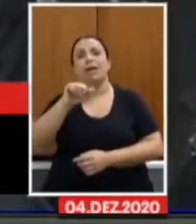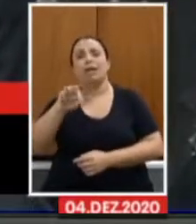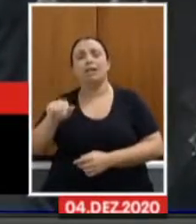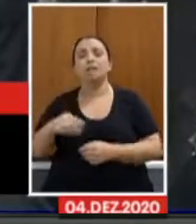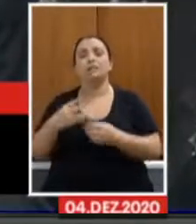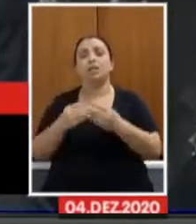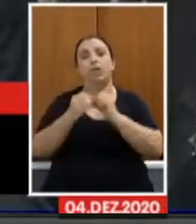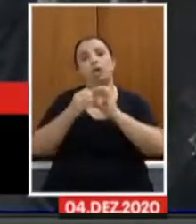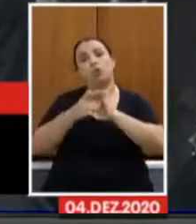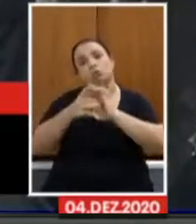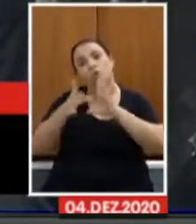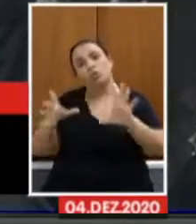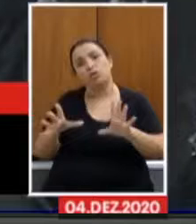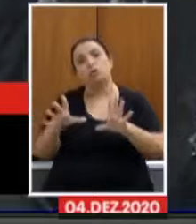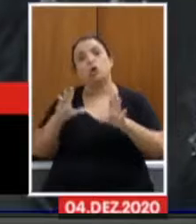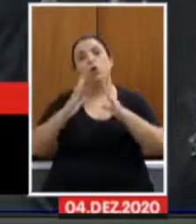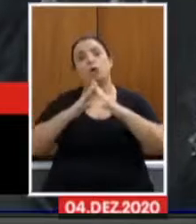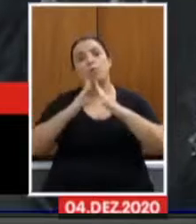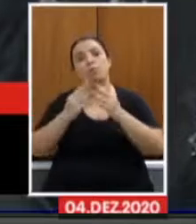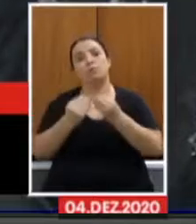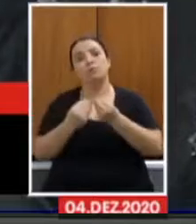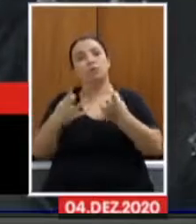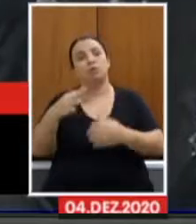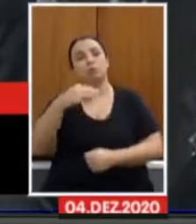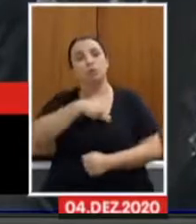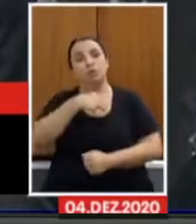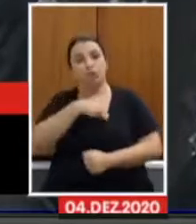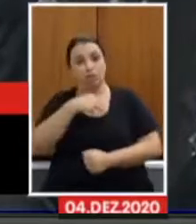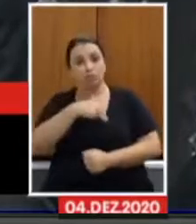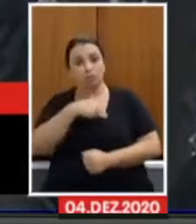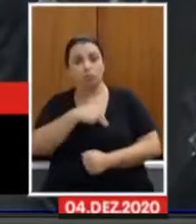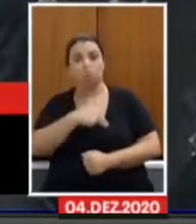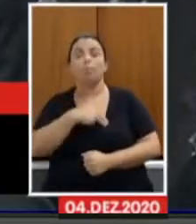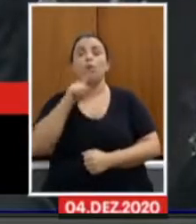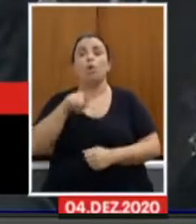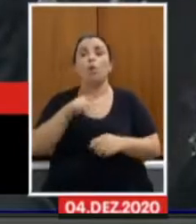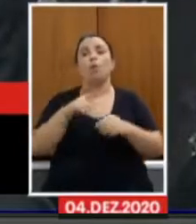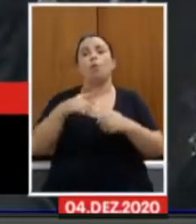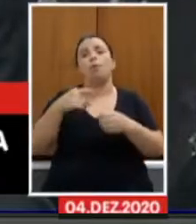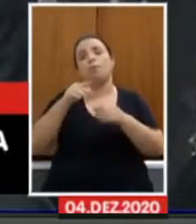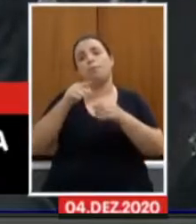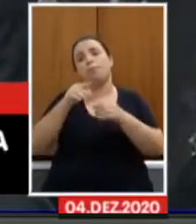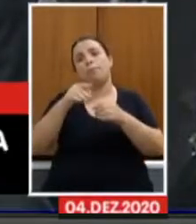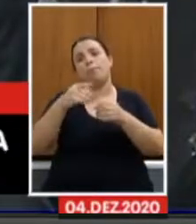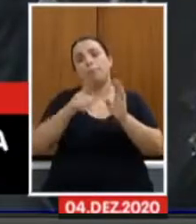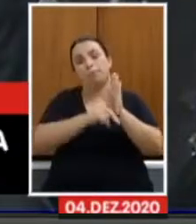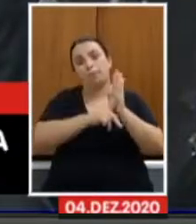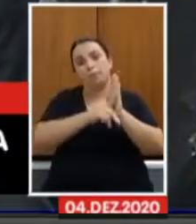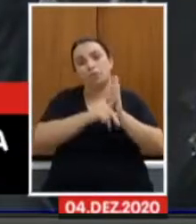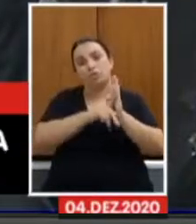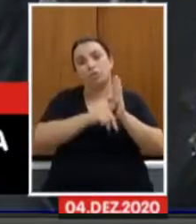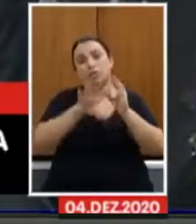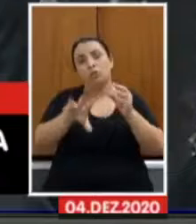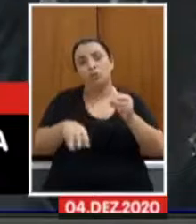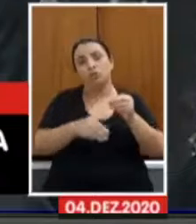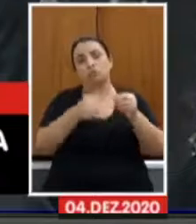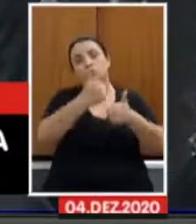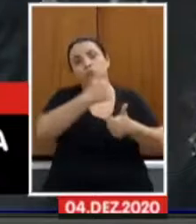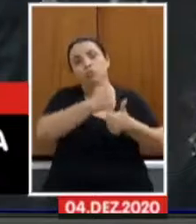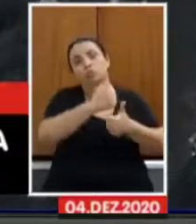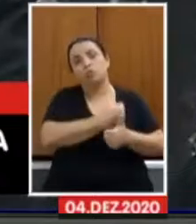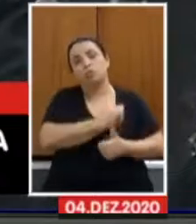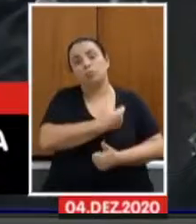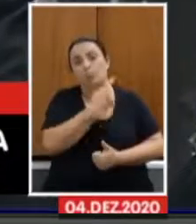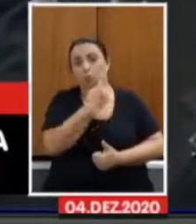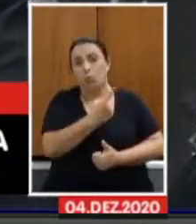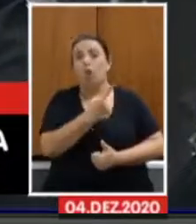imóvel que especifica. A Comissão de Justiça conclui pela constitucionalidade do projeto na forma do substitutivo número 1 que apresenta. A Comissão de Administração Pública opina pela aprovação